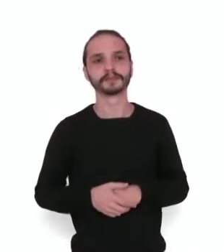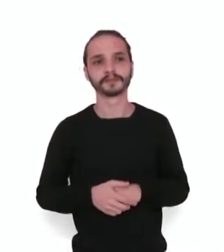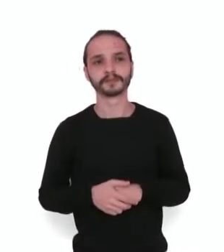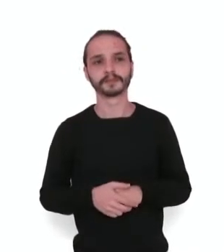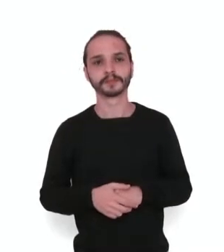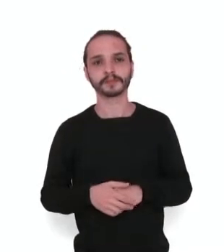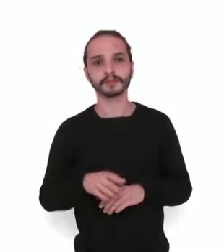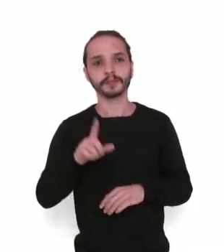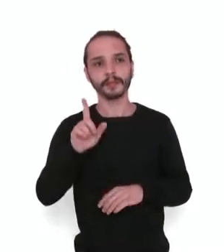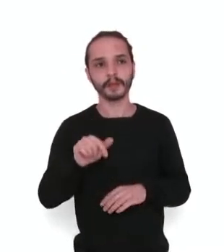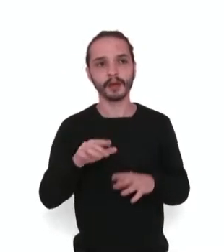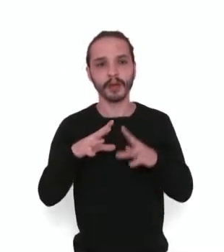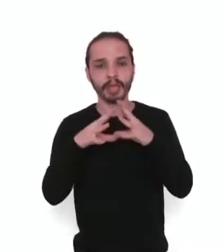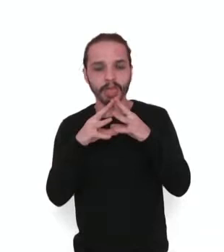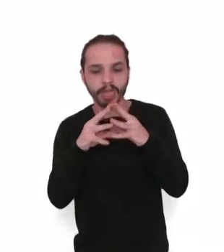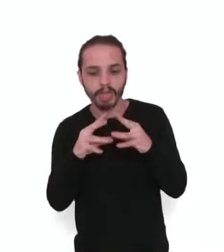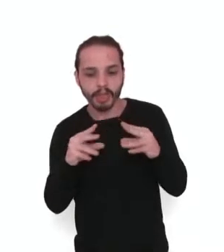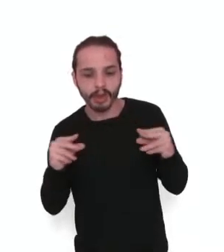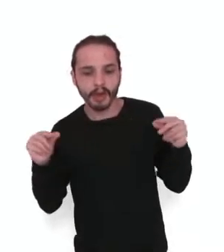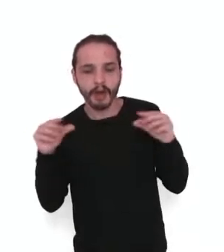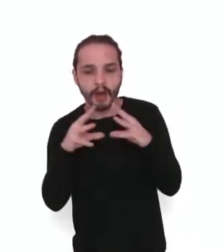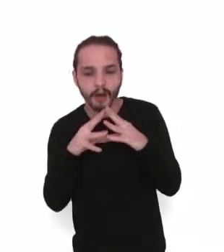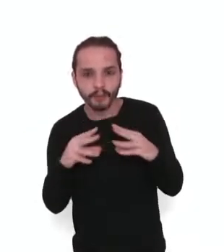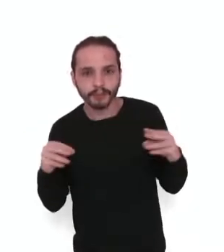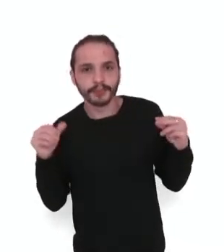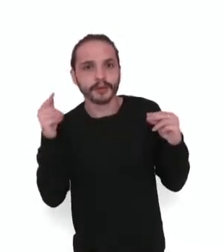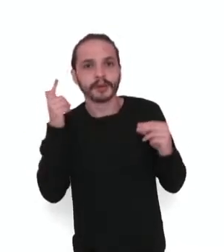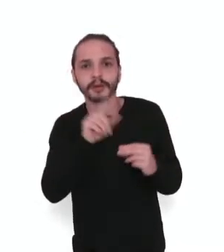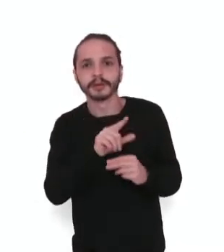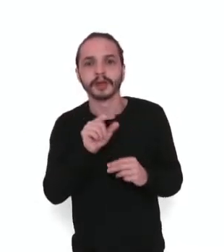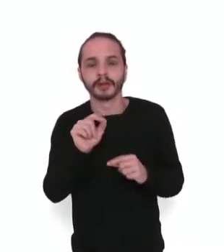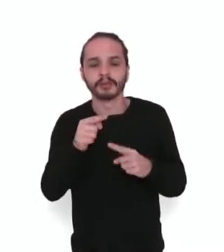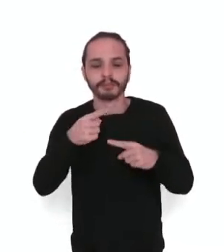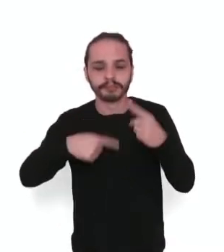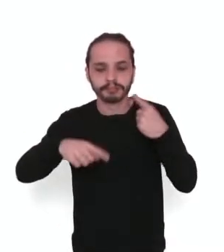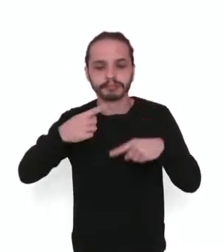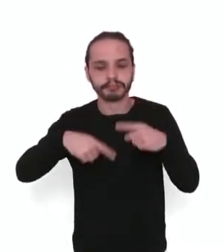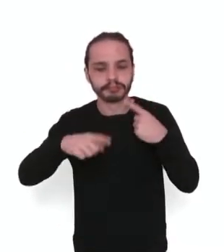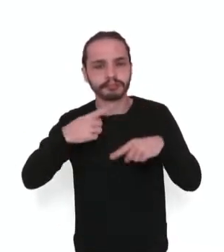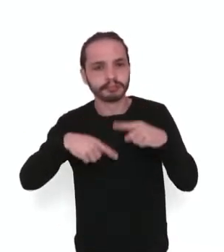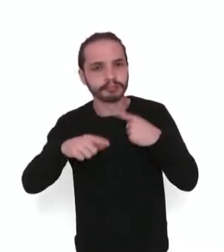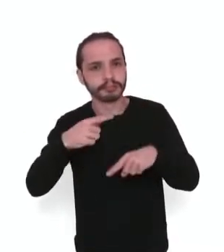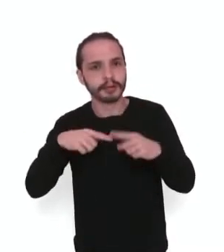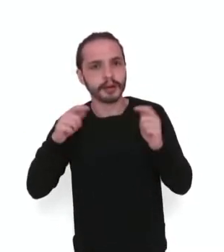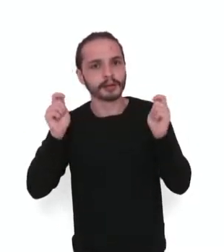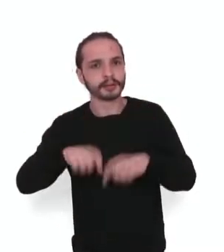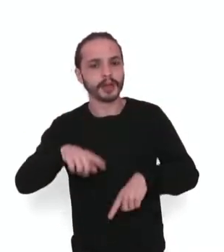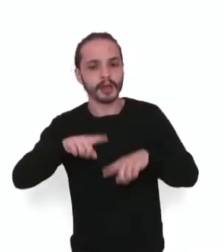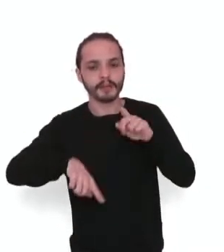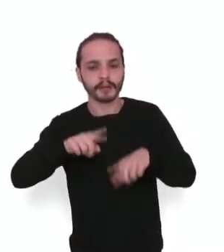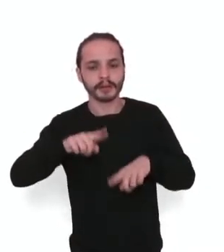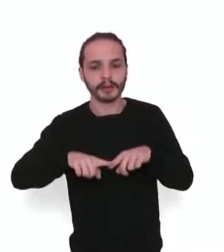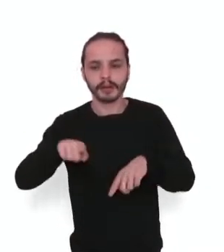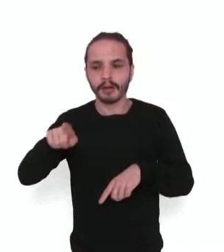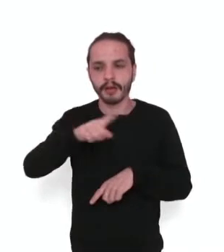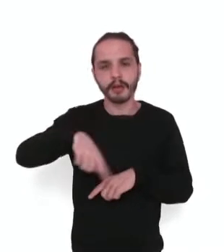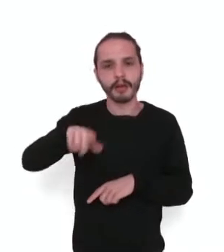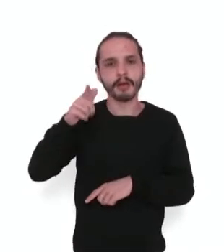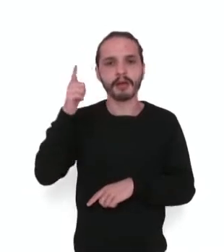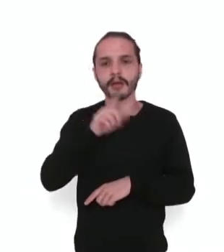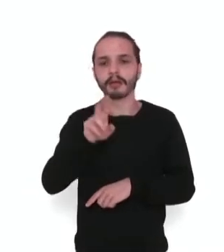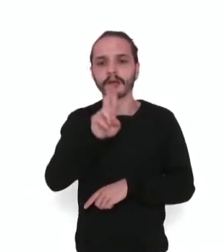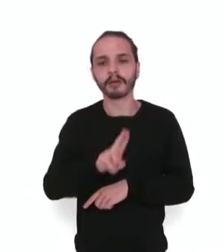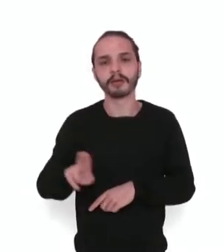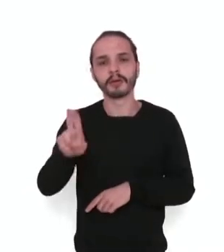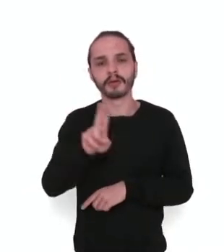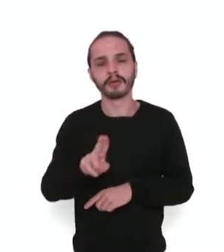da decomposição que as bactérias reciclam substâncias que são vitais para que essas possam ser utilizadas